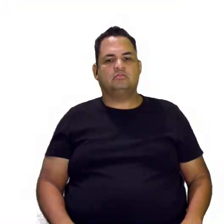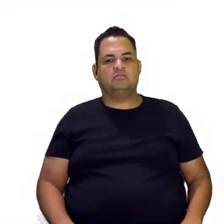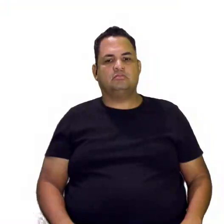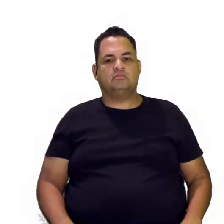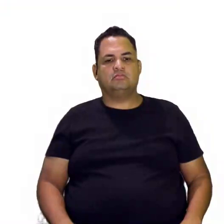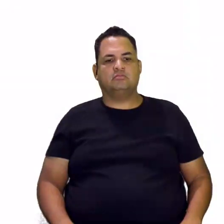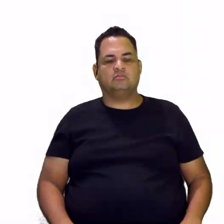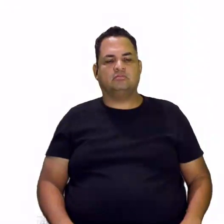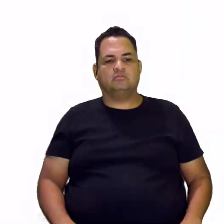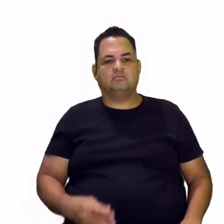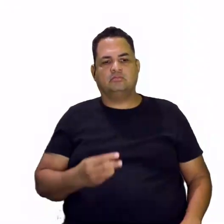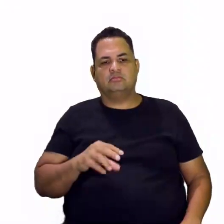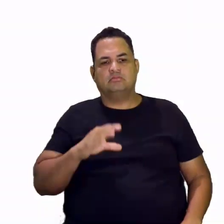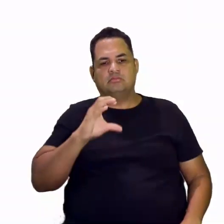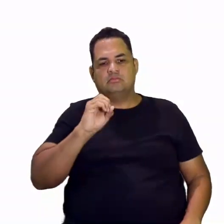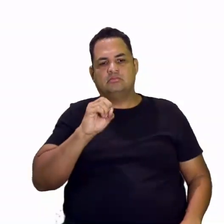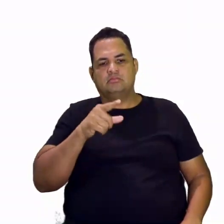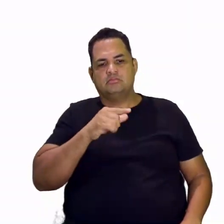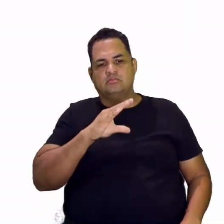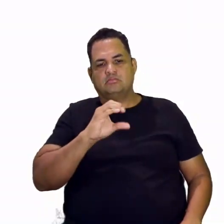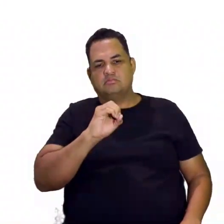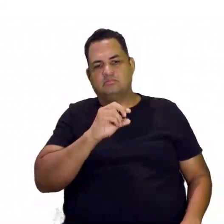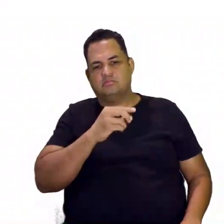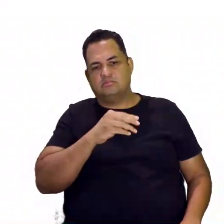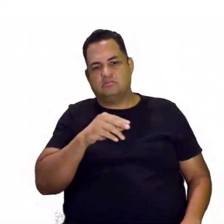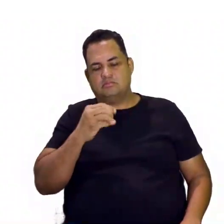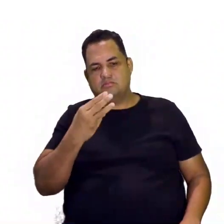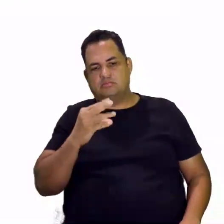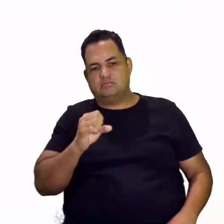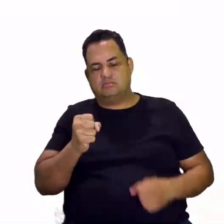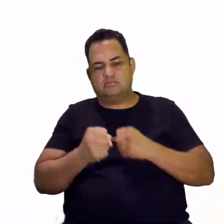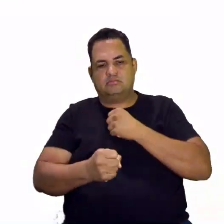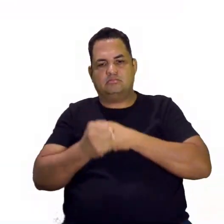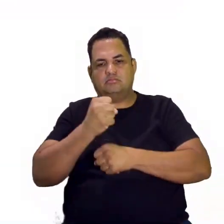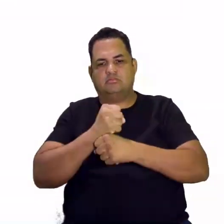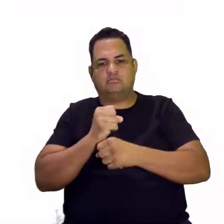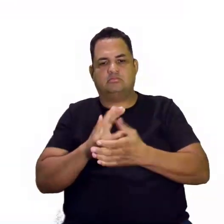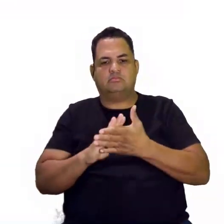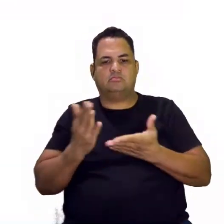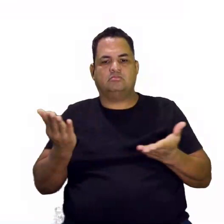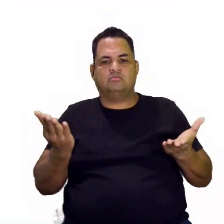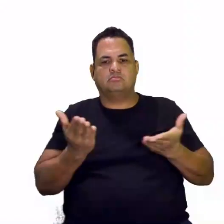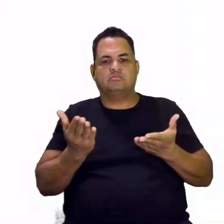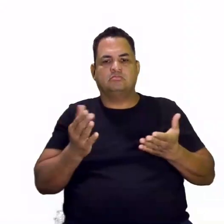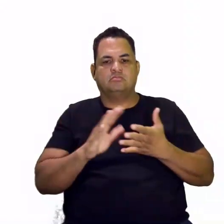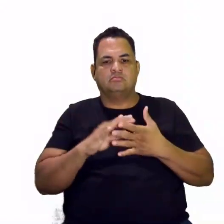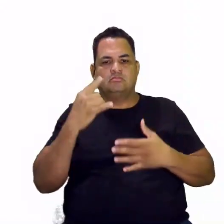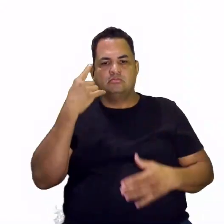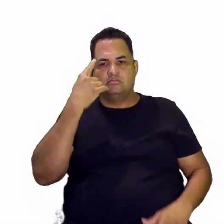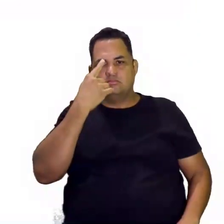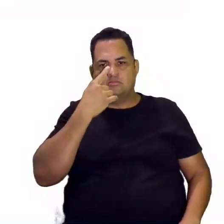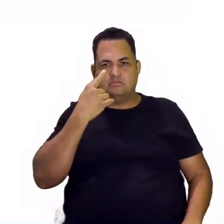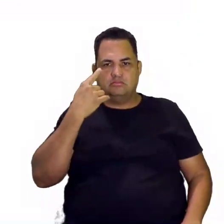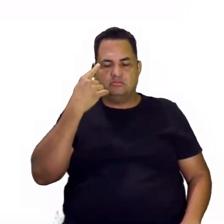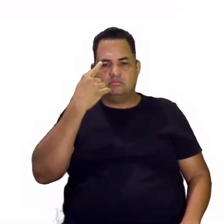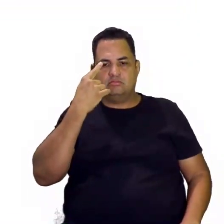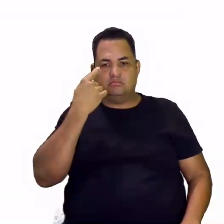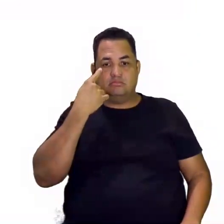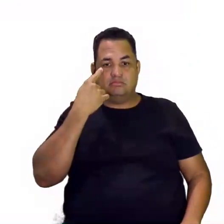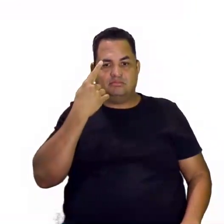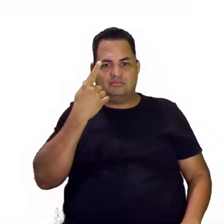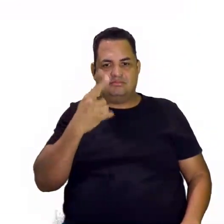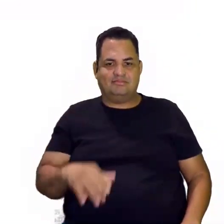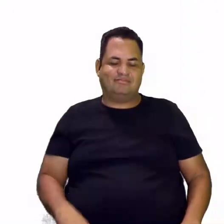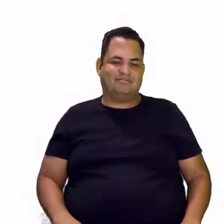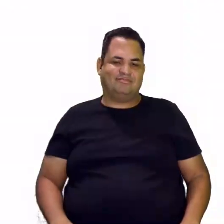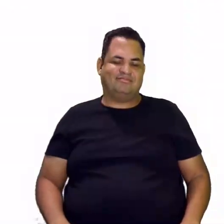neanderthalensis, 0,03 a 0,3 milhões de anos atrás. Esse aqui até os olhos claros tem, meninas. Pia?